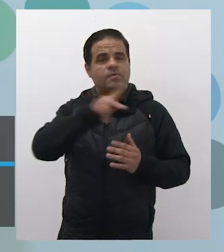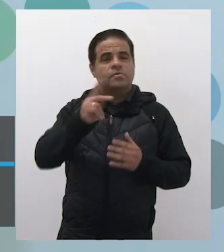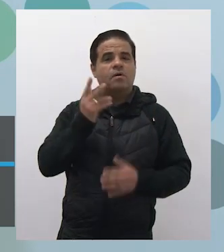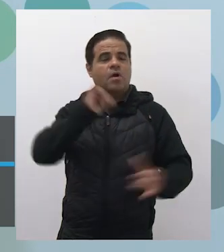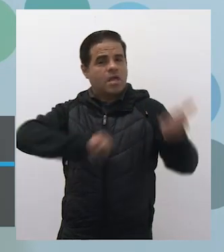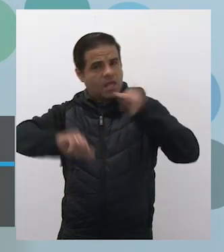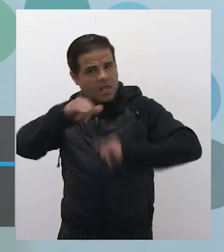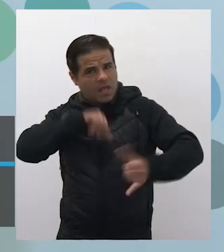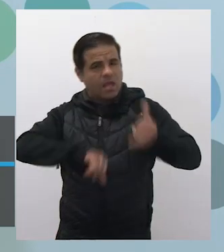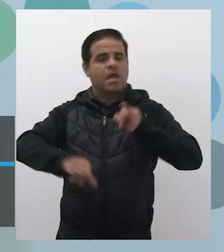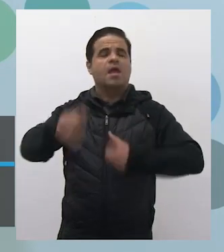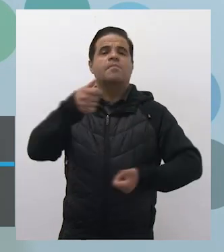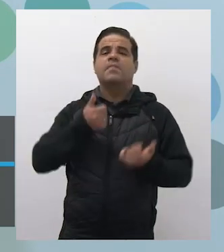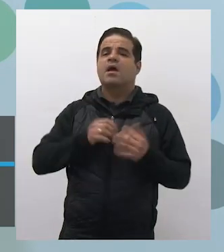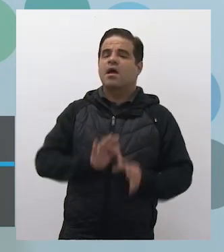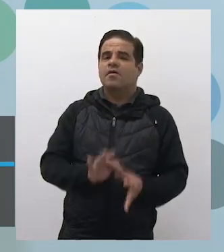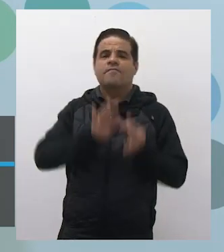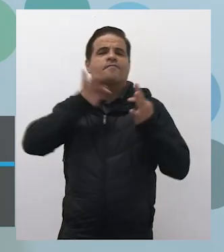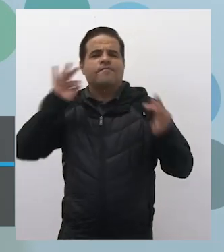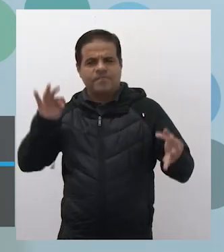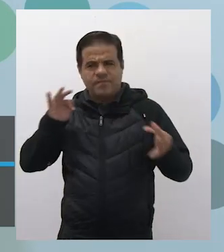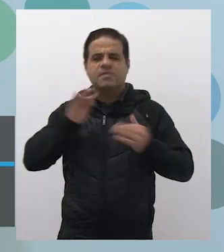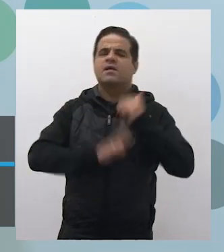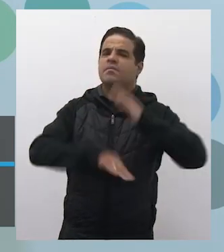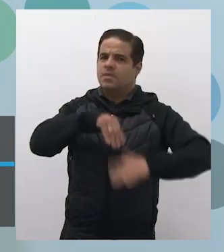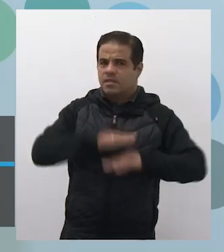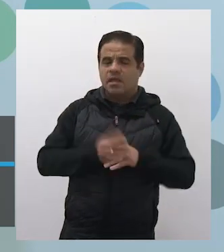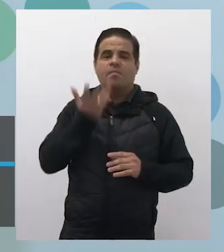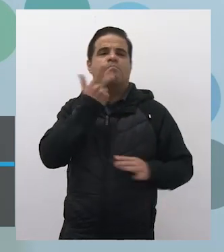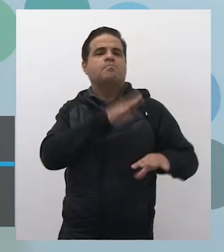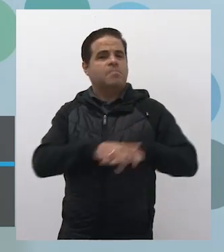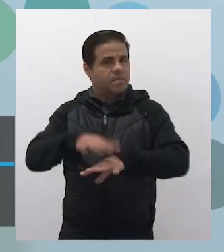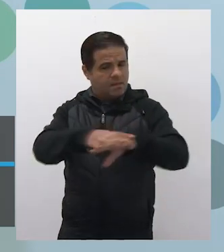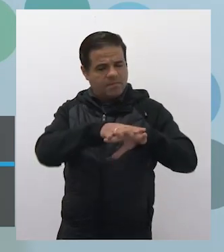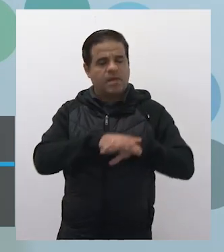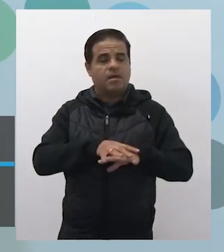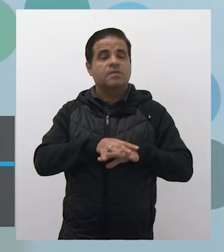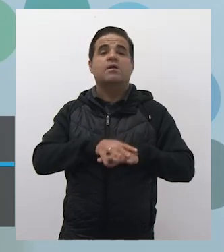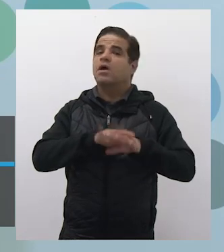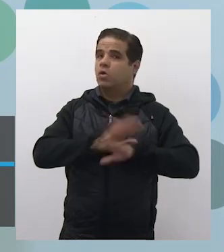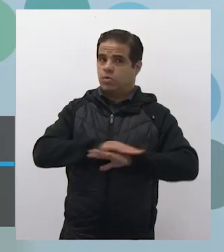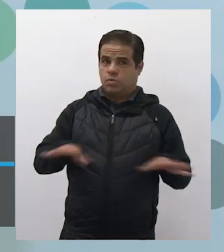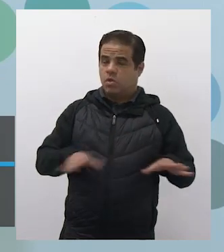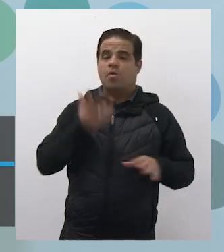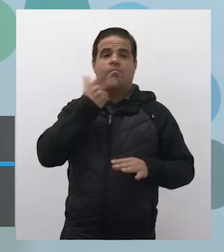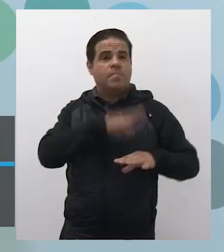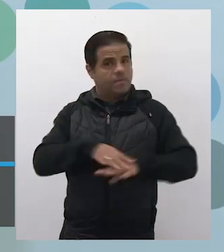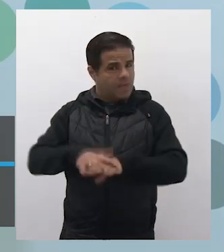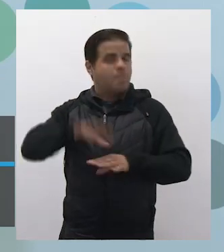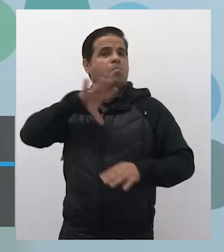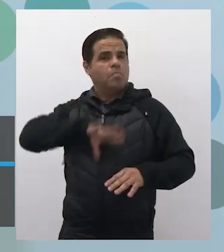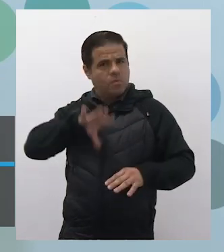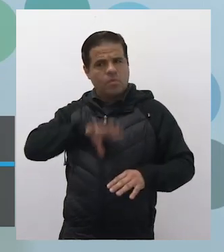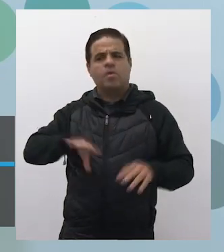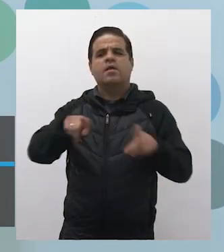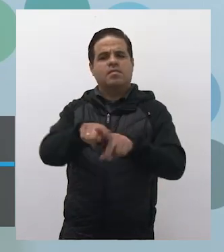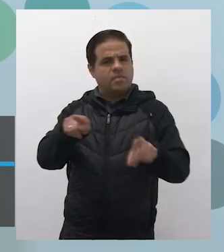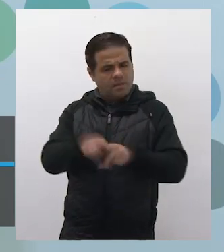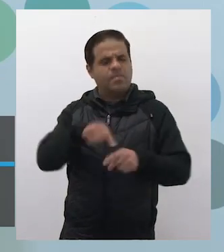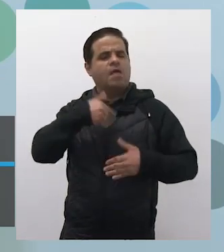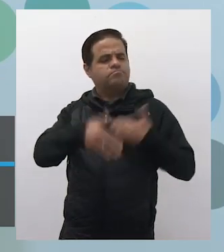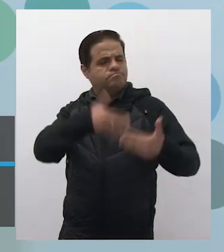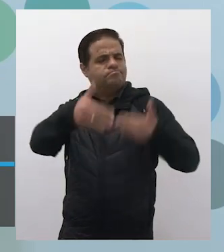química e física, ele pode apoiar no desenvolvimento de habilidades de matemática, por exemplo. E não só de matemática, de português também, a tal da